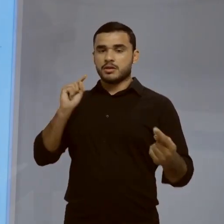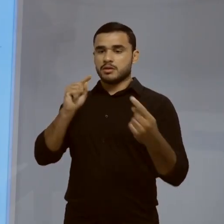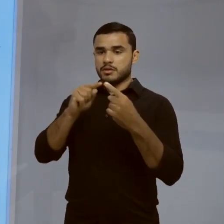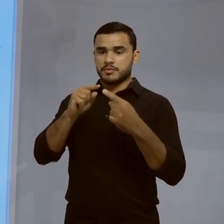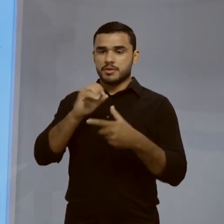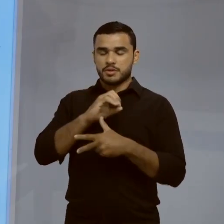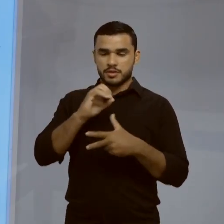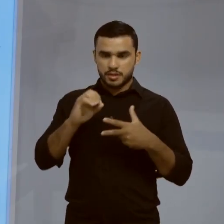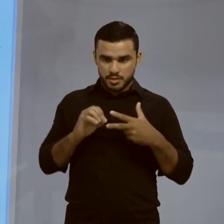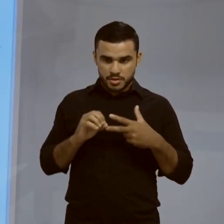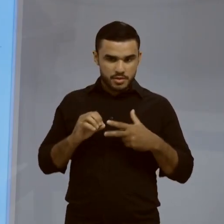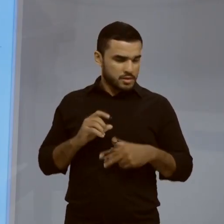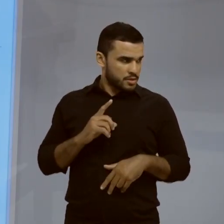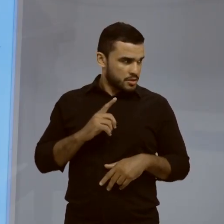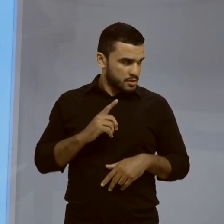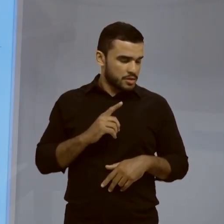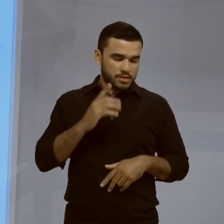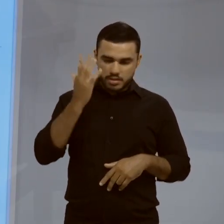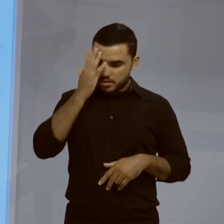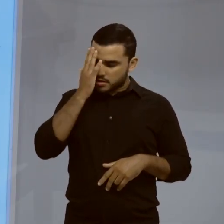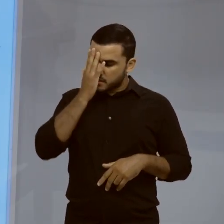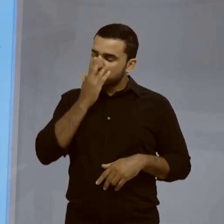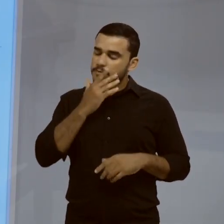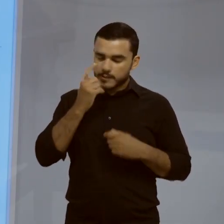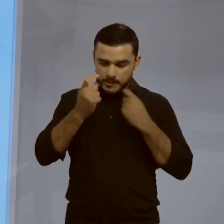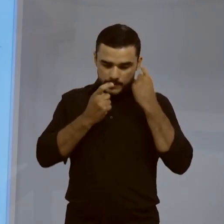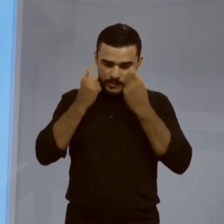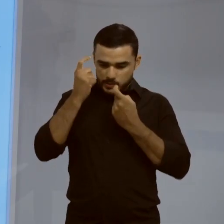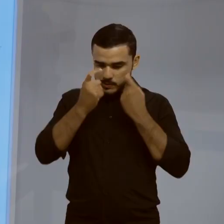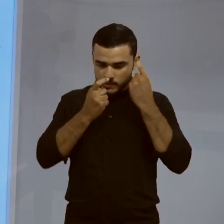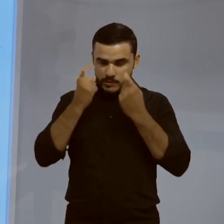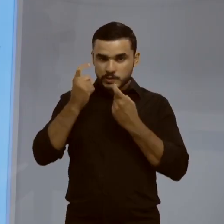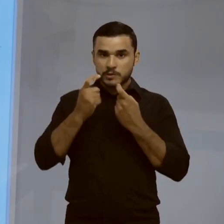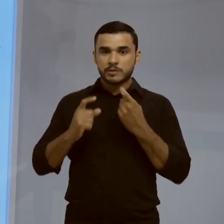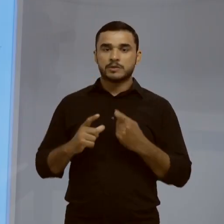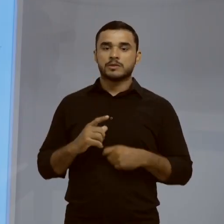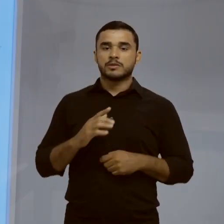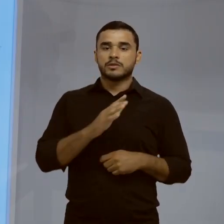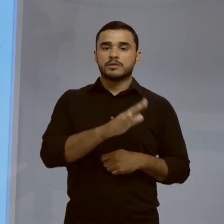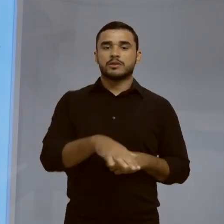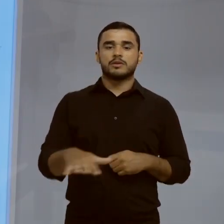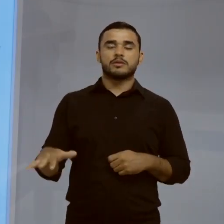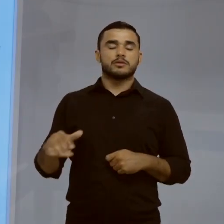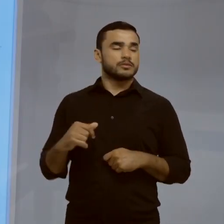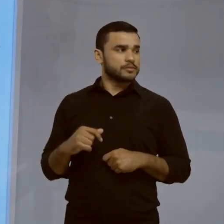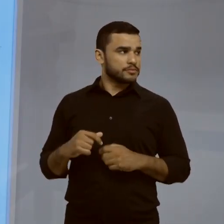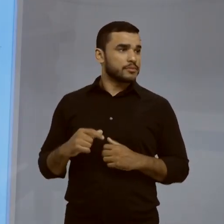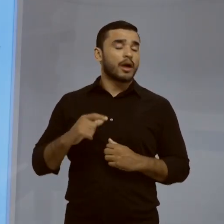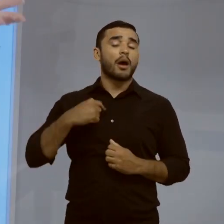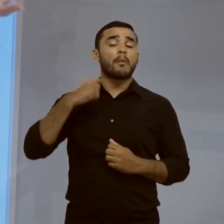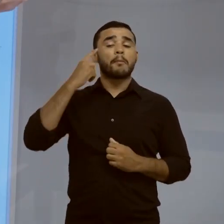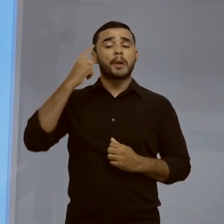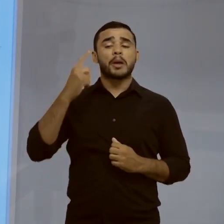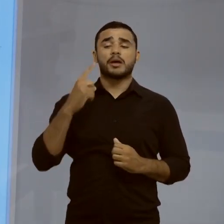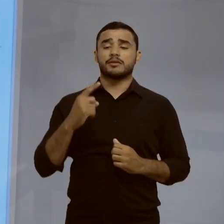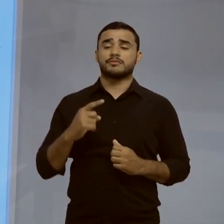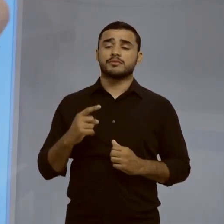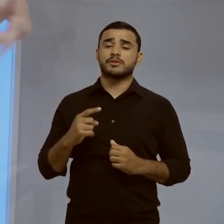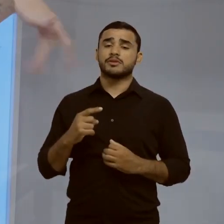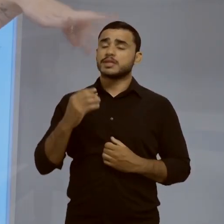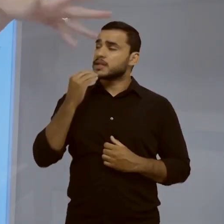né? Nossa, a gente já tem essa preocupação grande mesmo, eles tão pequenos, e a gente esquece que essas